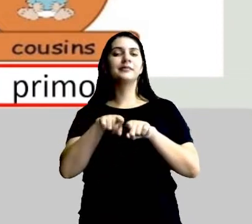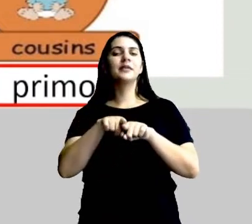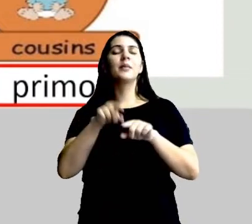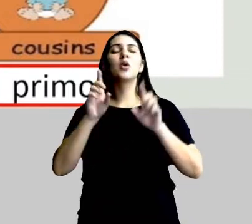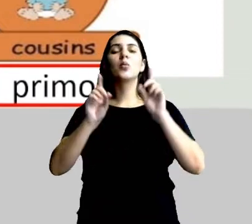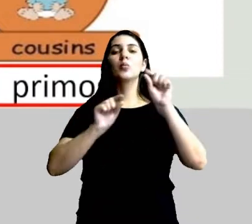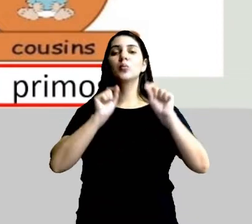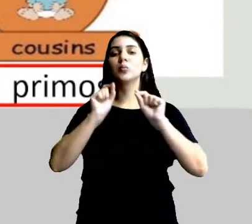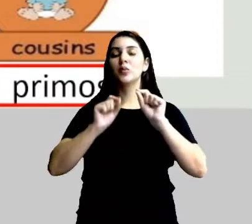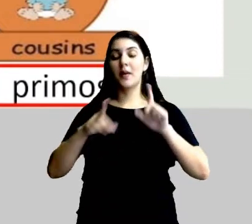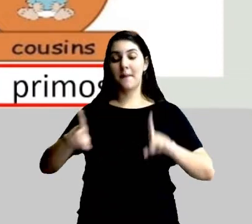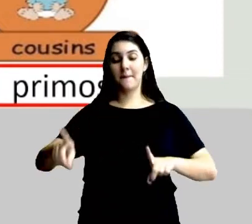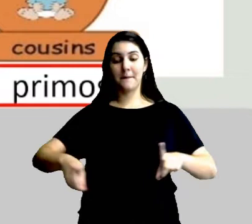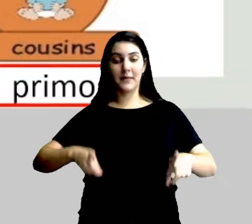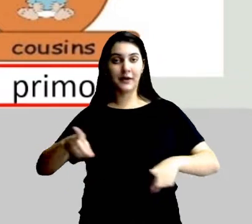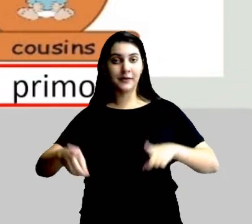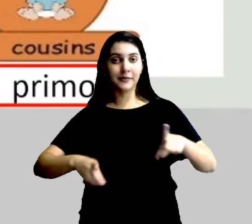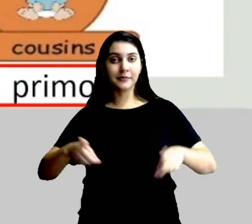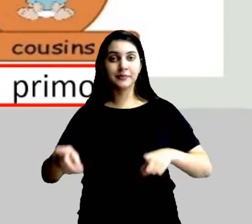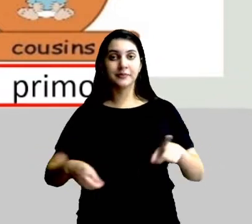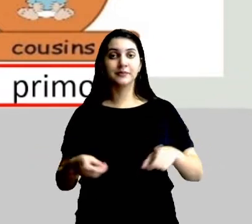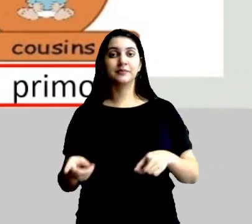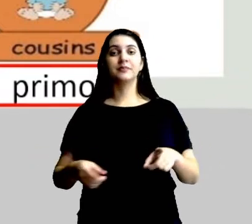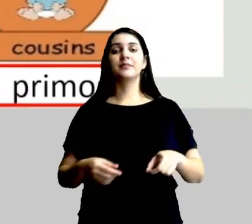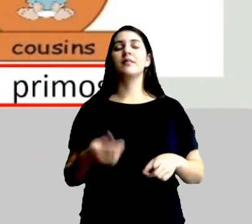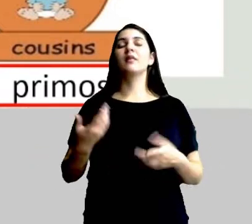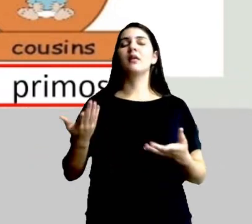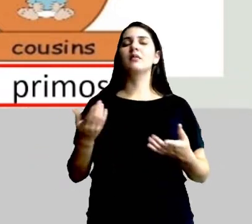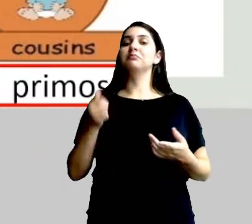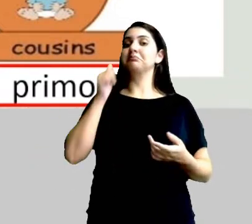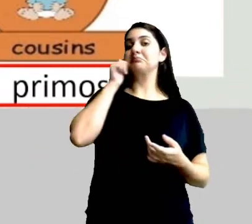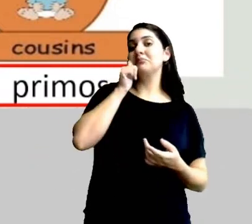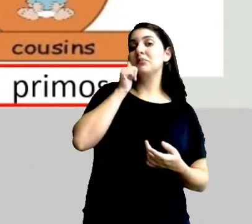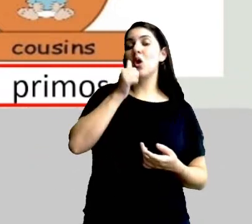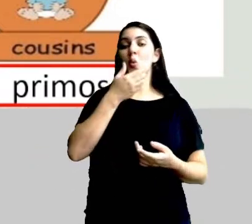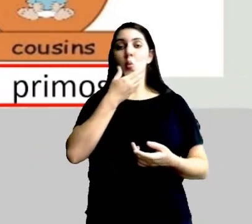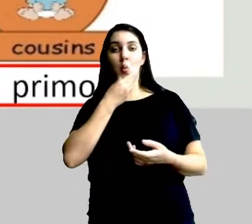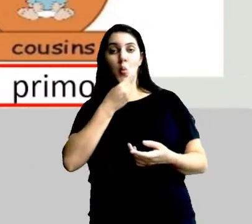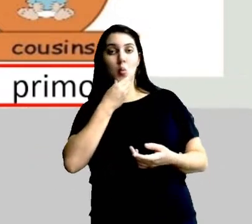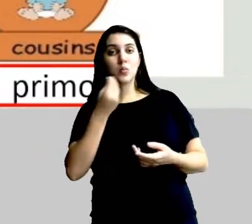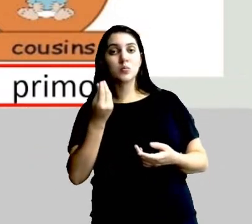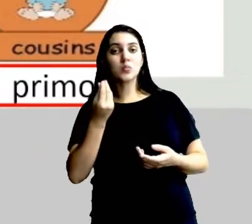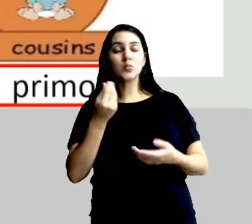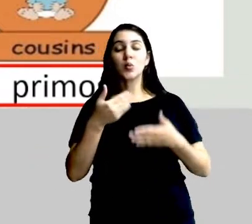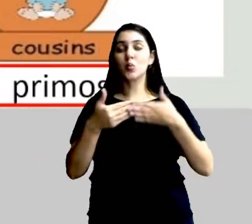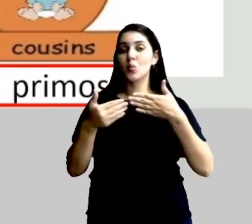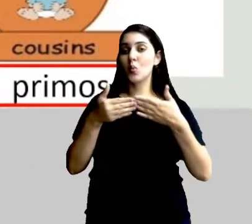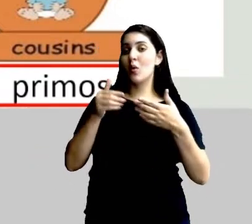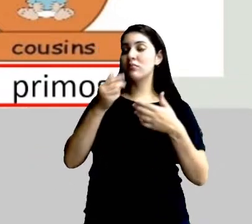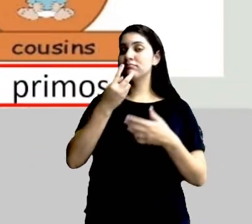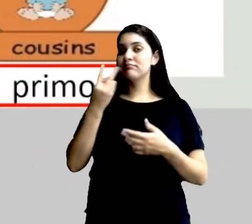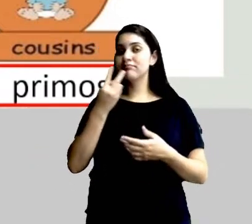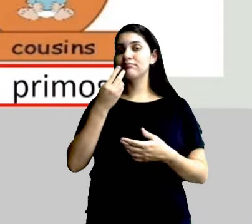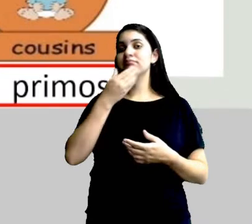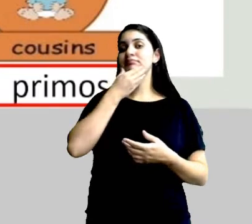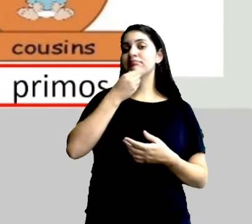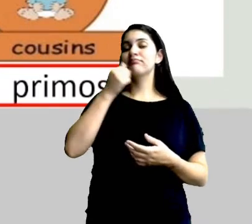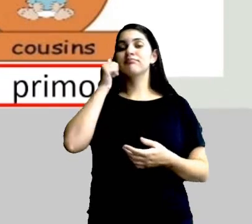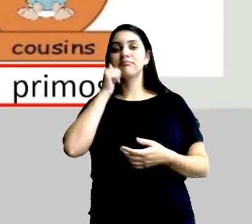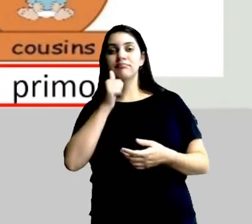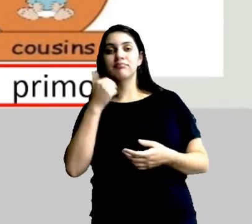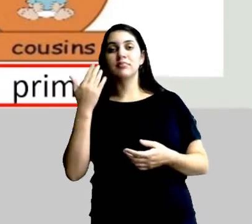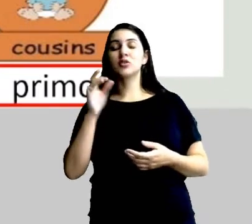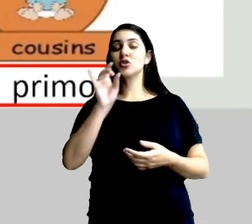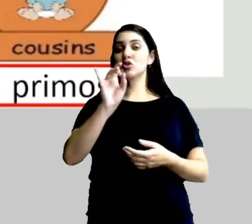né, gente? Então, quem tem um primo, seja ele ou seja ela, ou seja primo ou seja prima, a gente utiliza